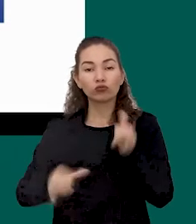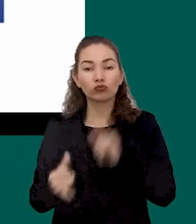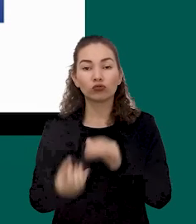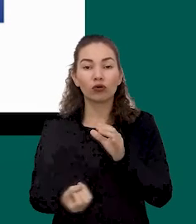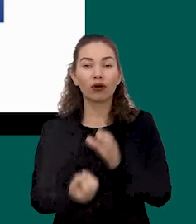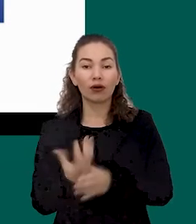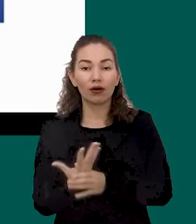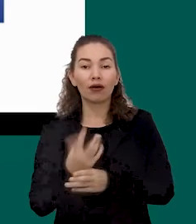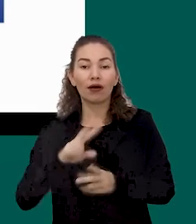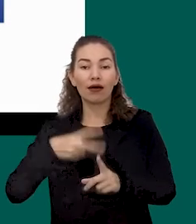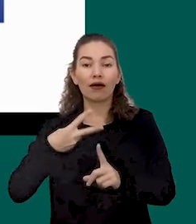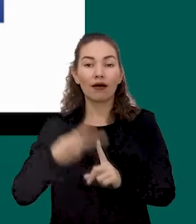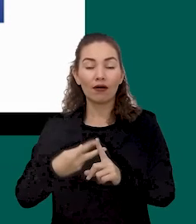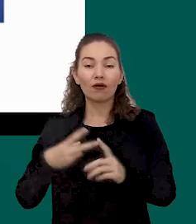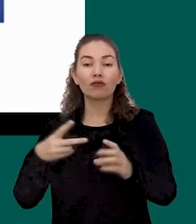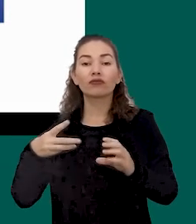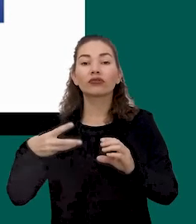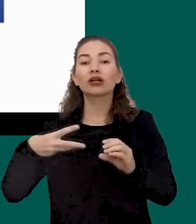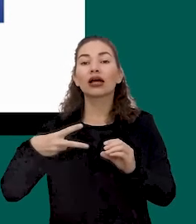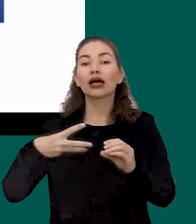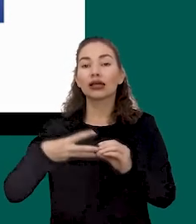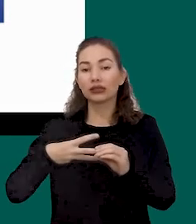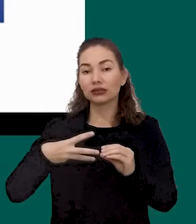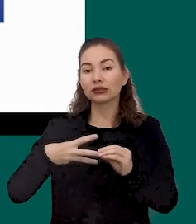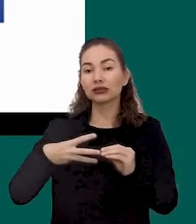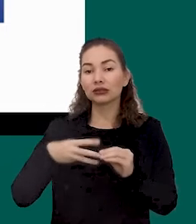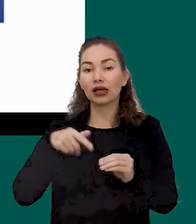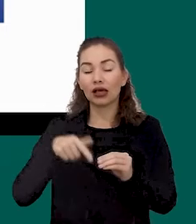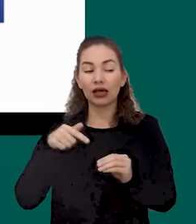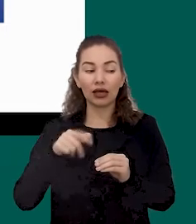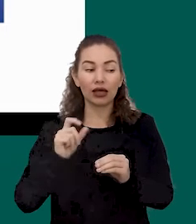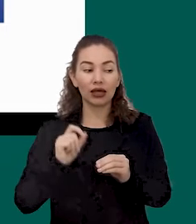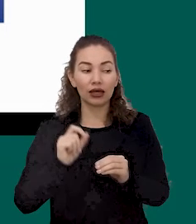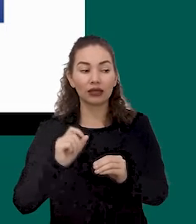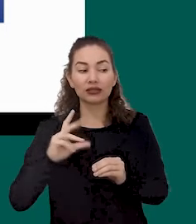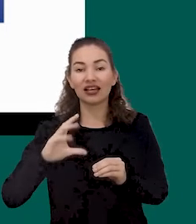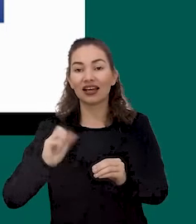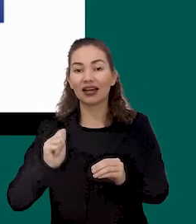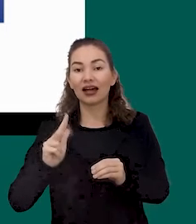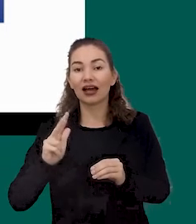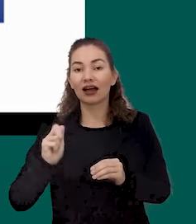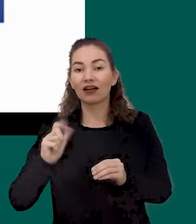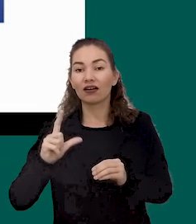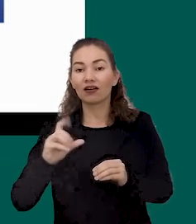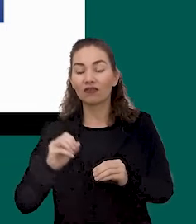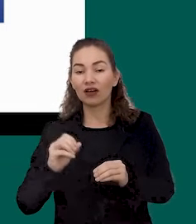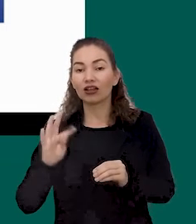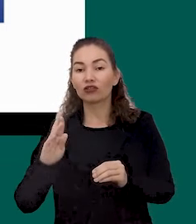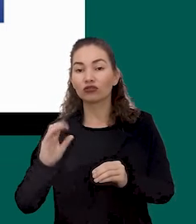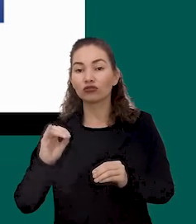e replicadas em células animais ou vegetais. Então, entendam que aqui é um cavalo de Troia. Eu crio,